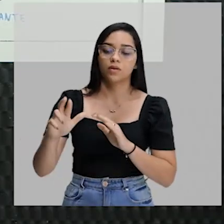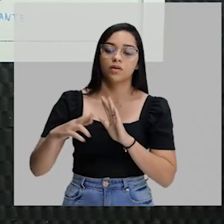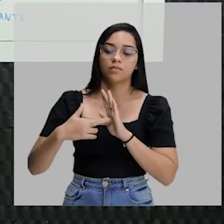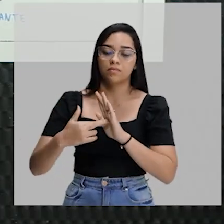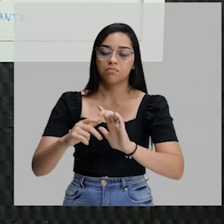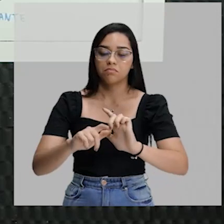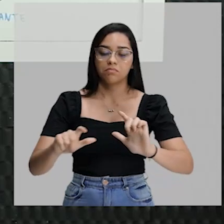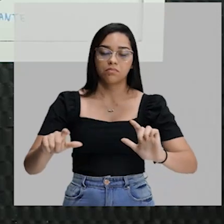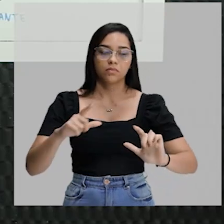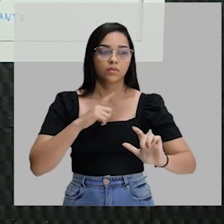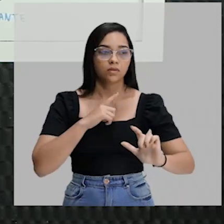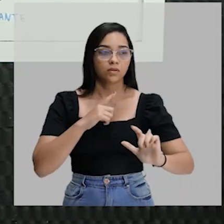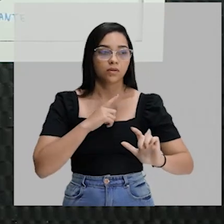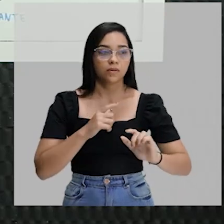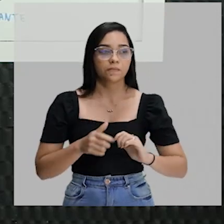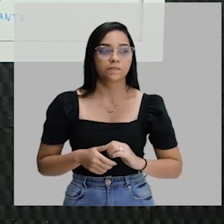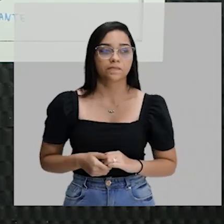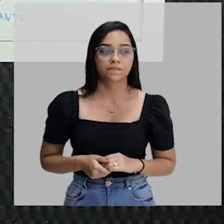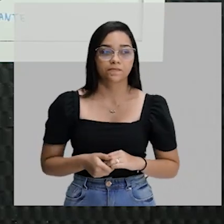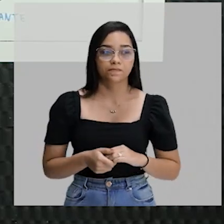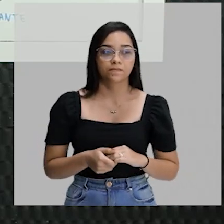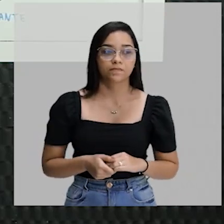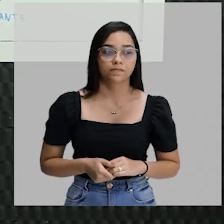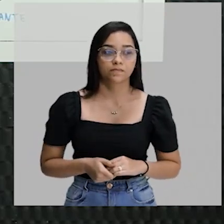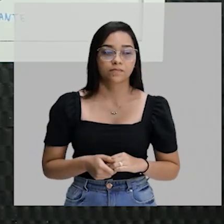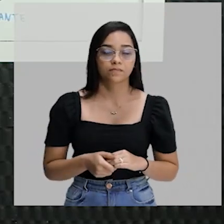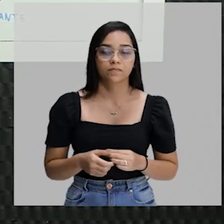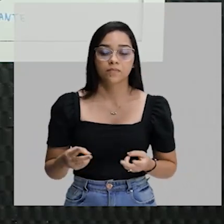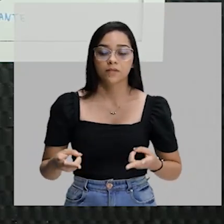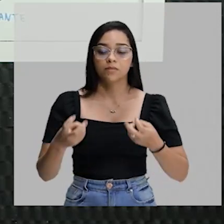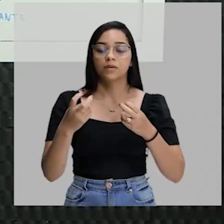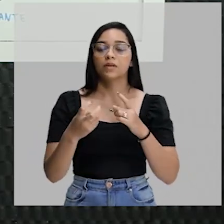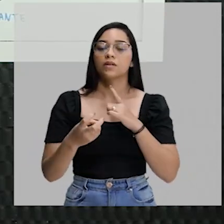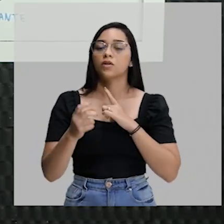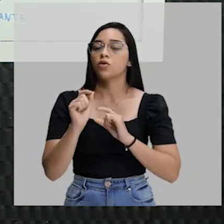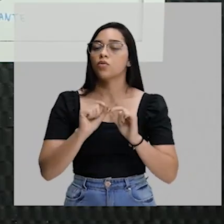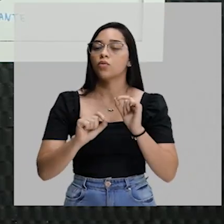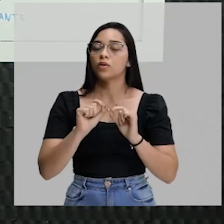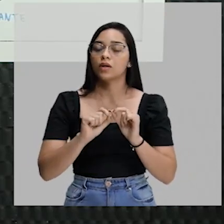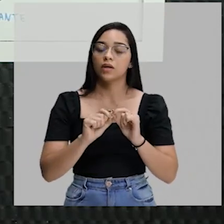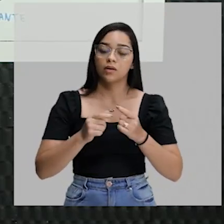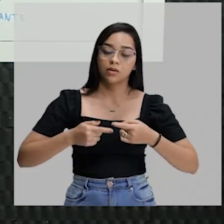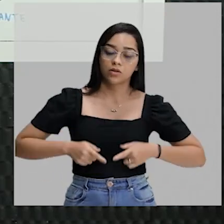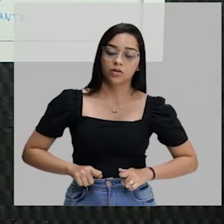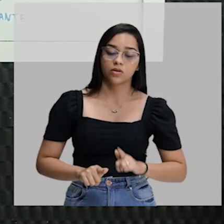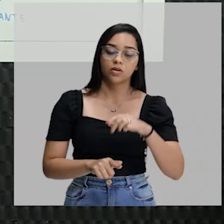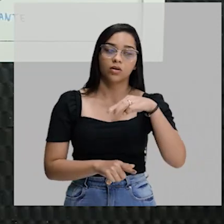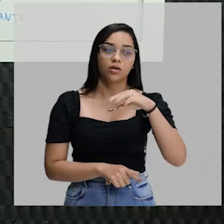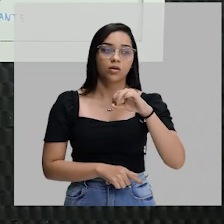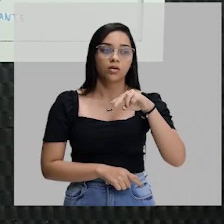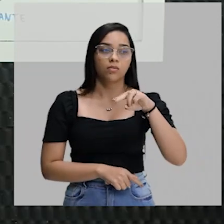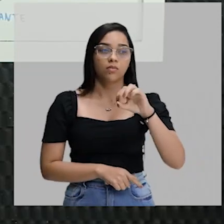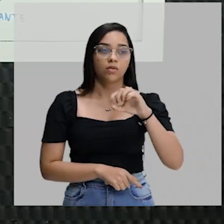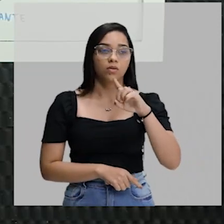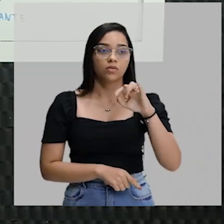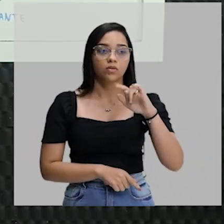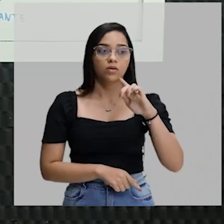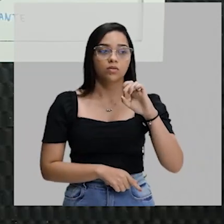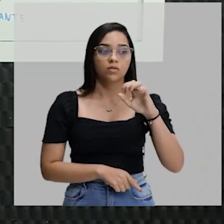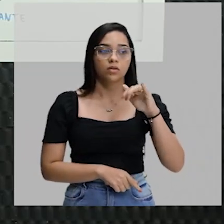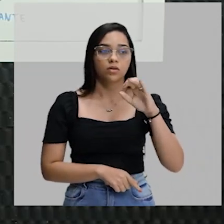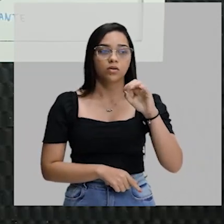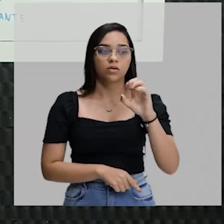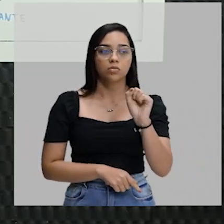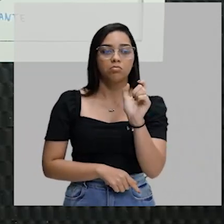representação gráfica aqui, ó, nós vamos perceber que nós temos gêmeos monozigótico.